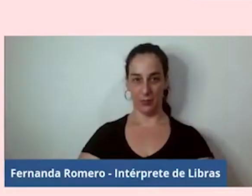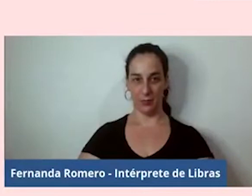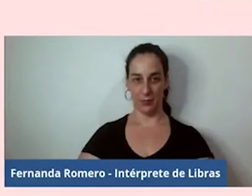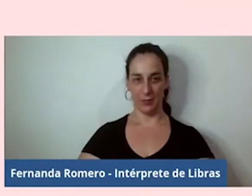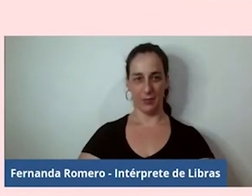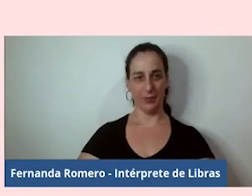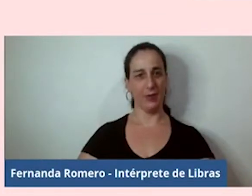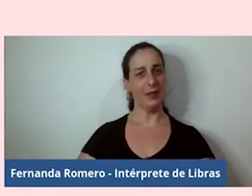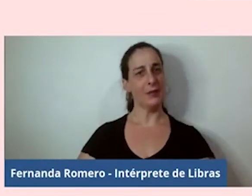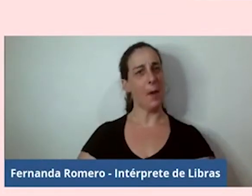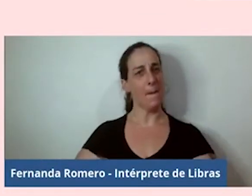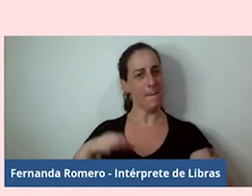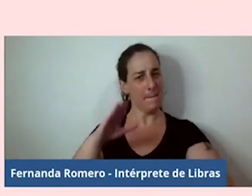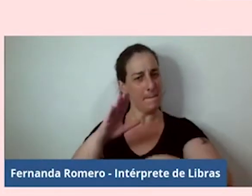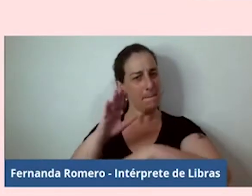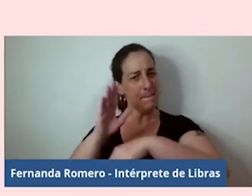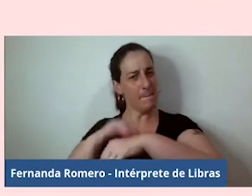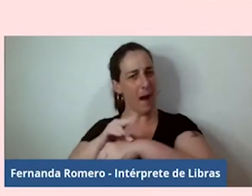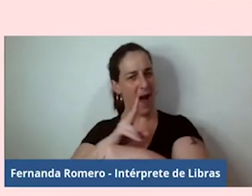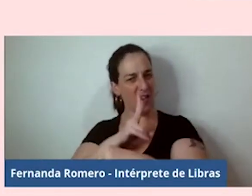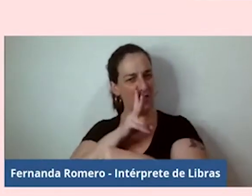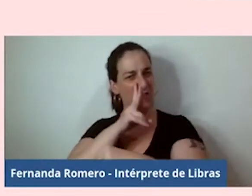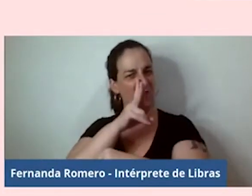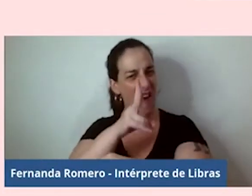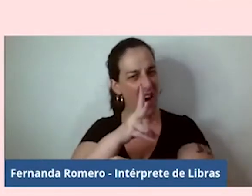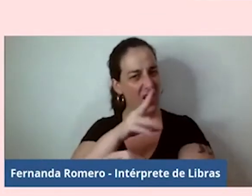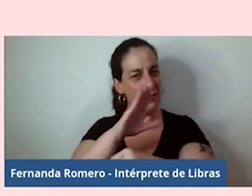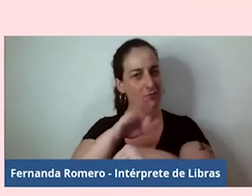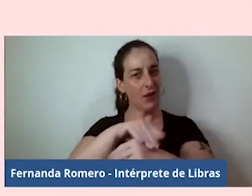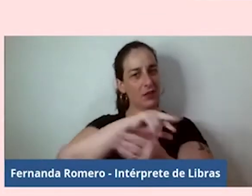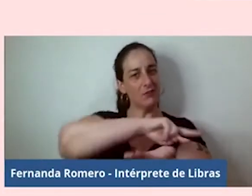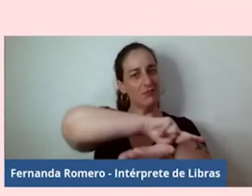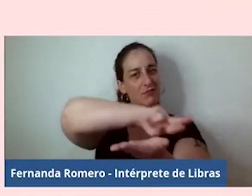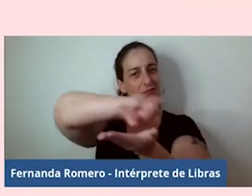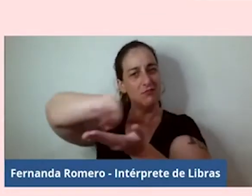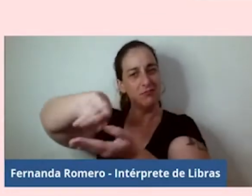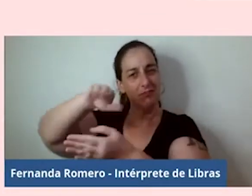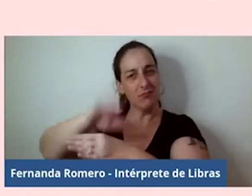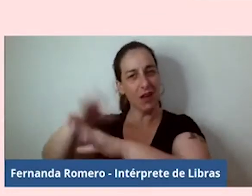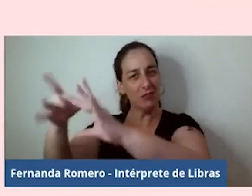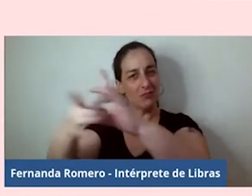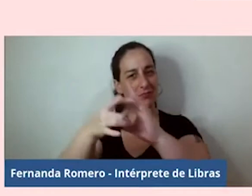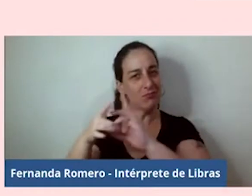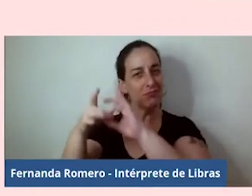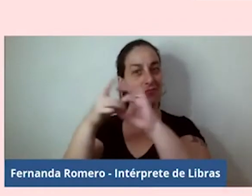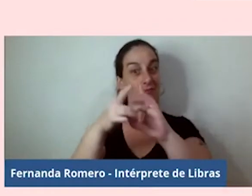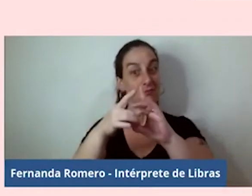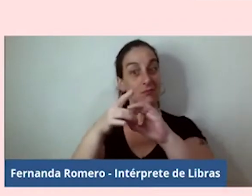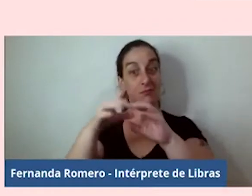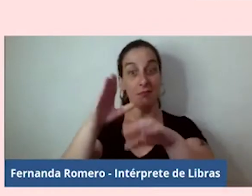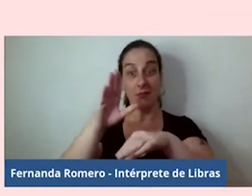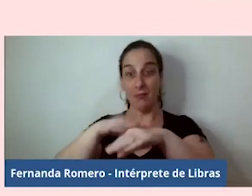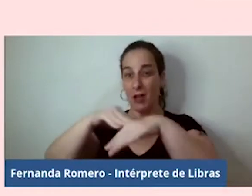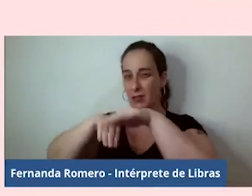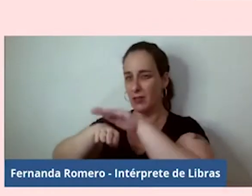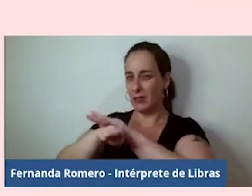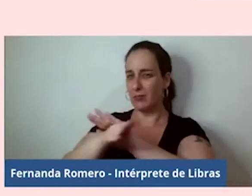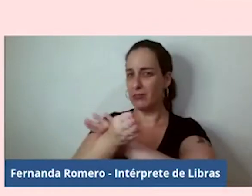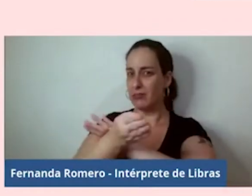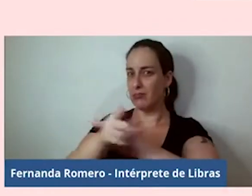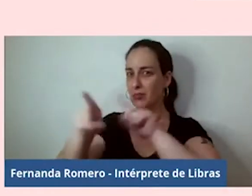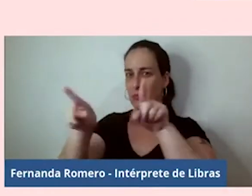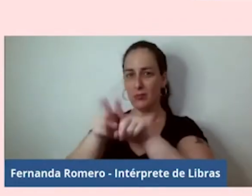cada vez mais fortes, mais plurais, mais unidas, mais versáteis, mais